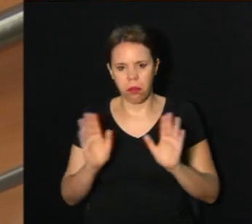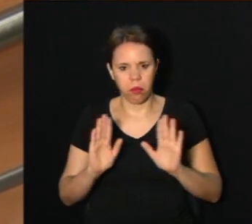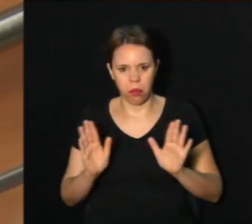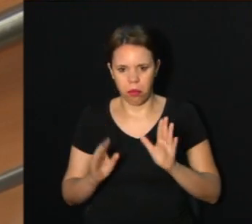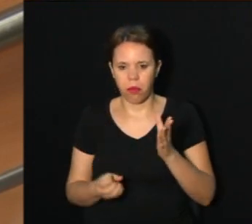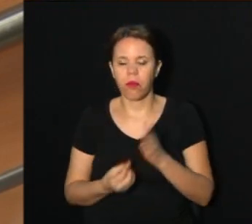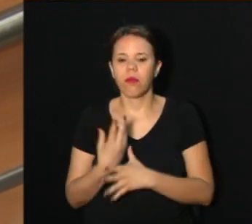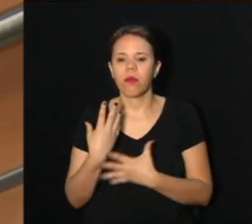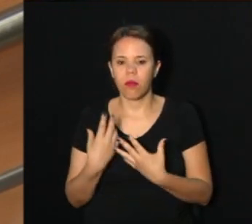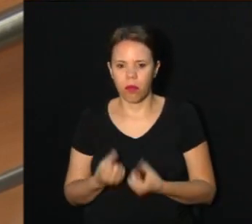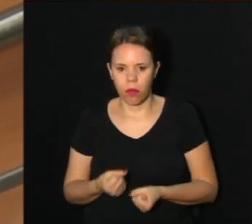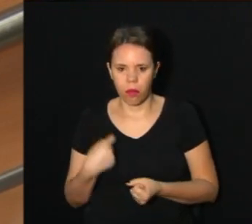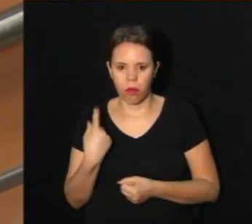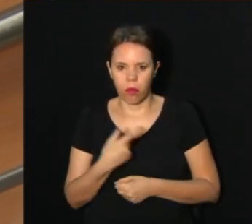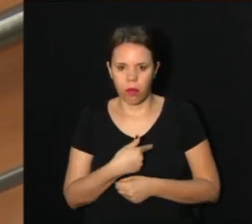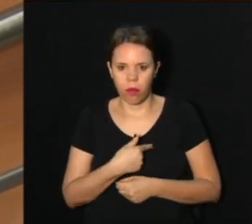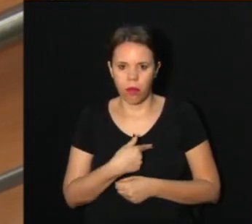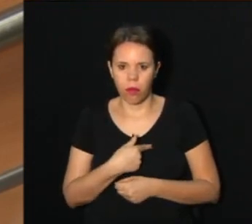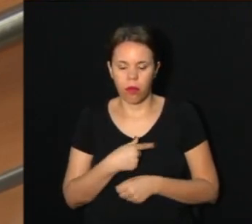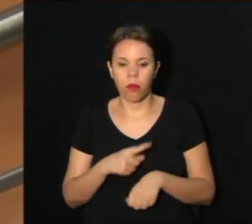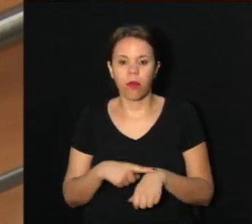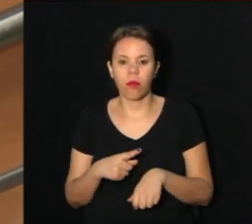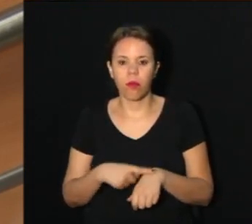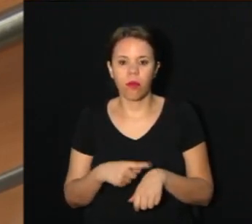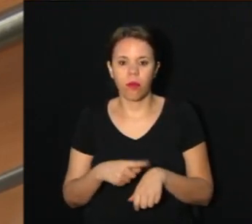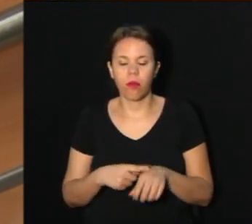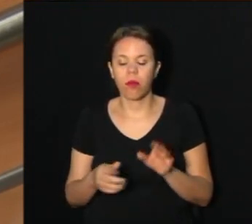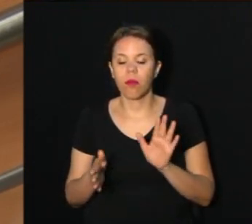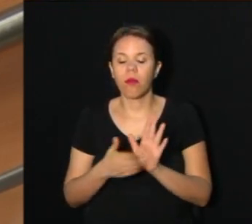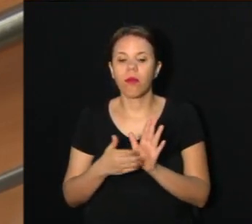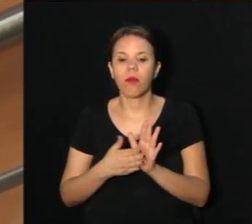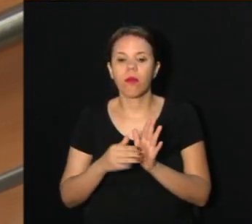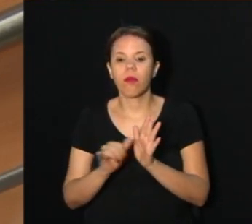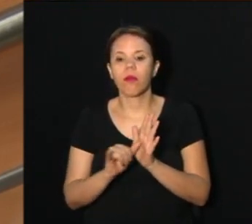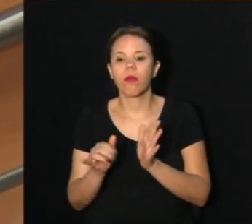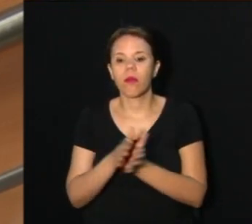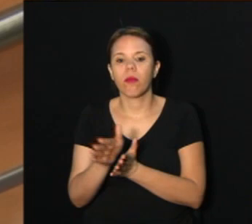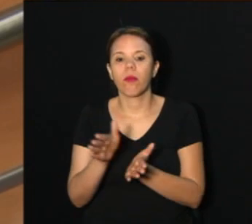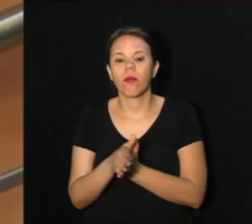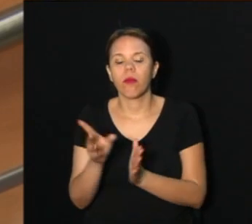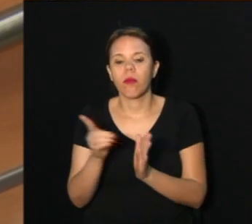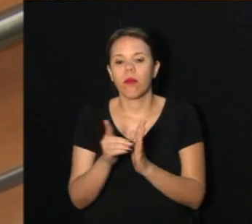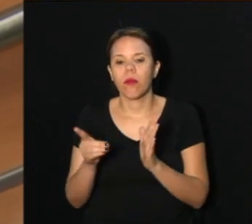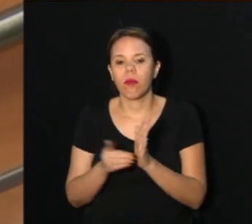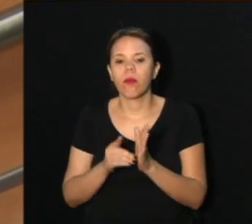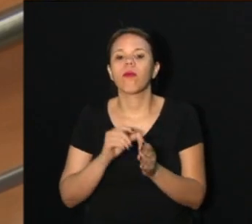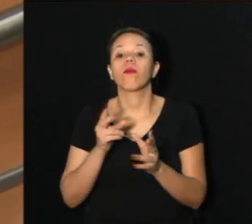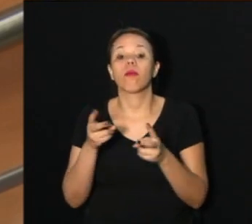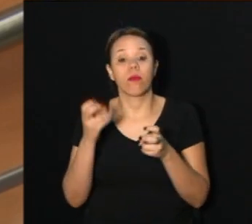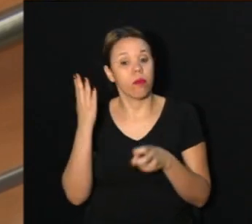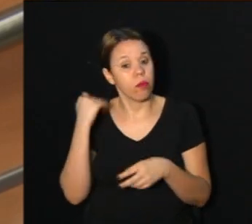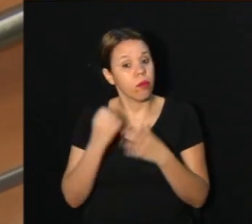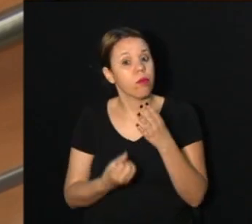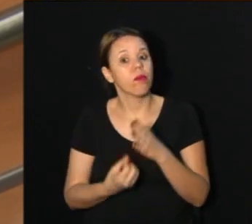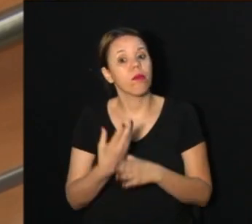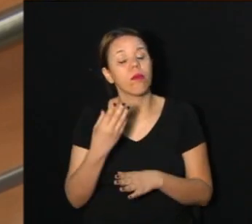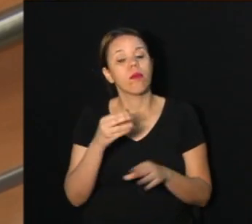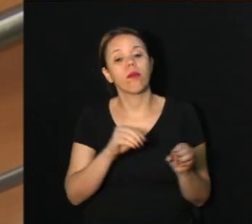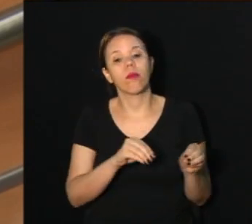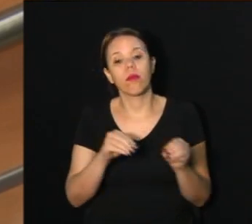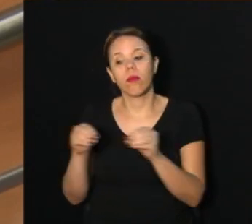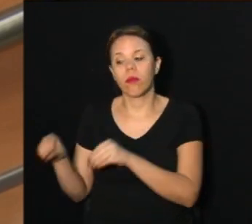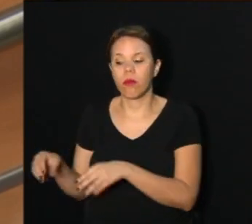foi assumido conosco no momento da publicação do decreto, que já previa essa remoção. Em virtude